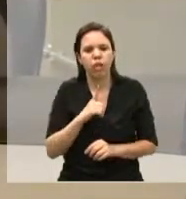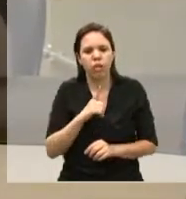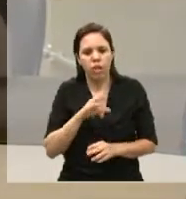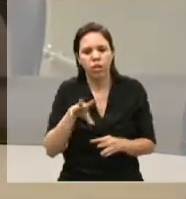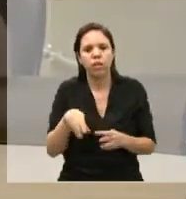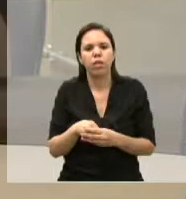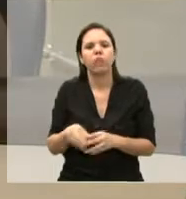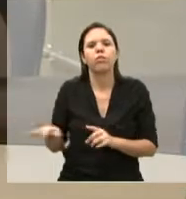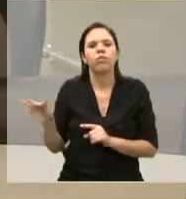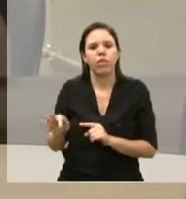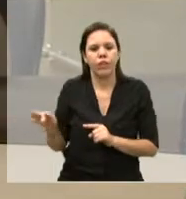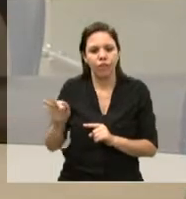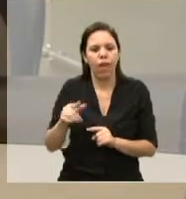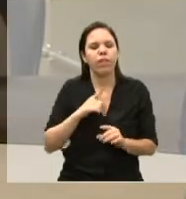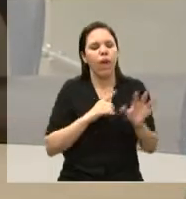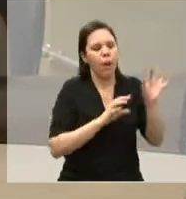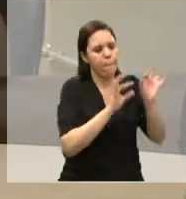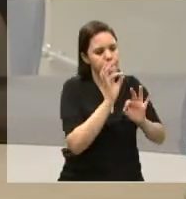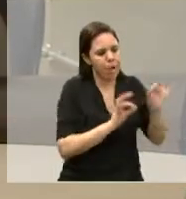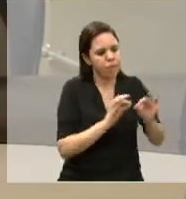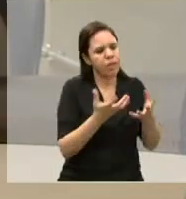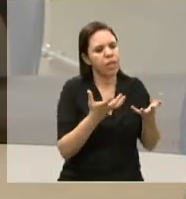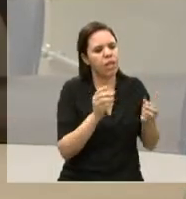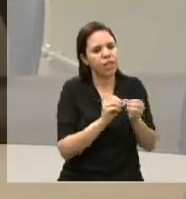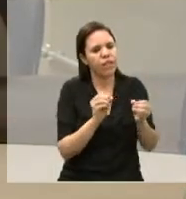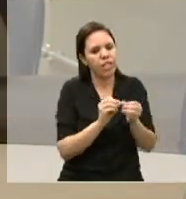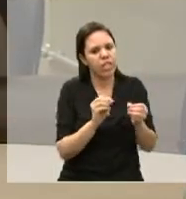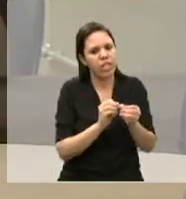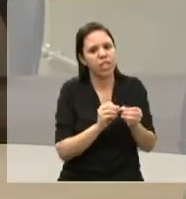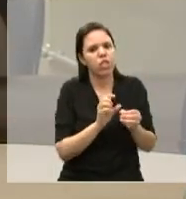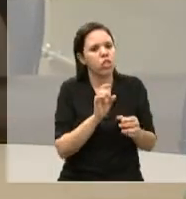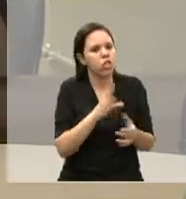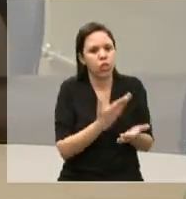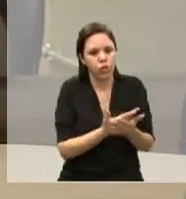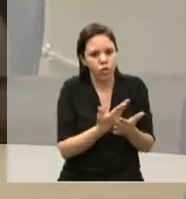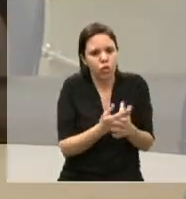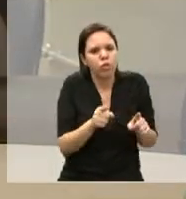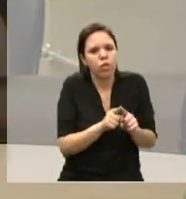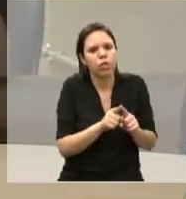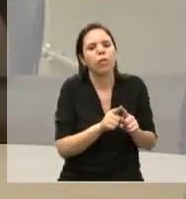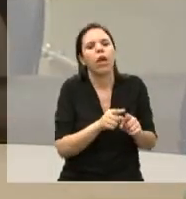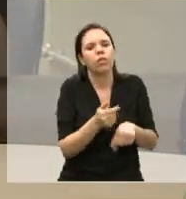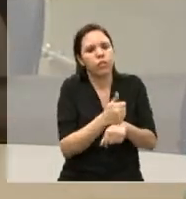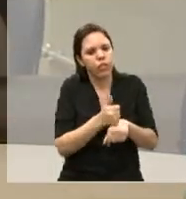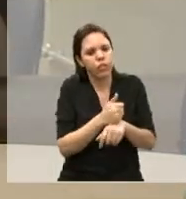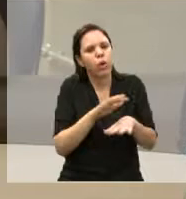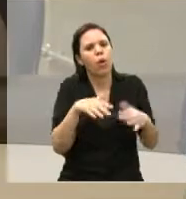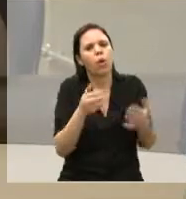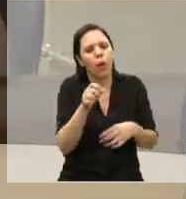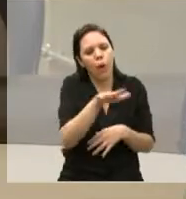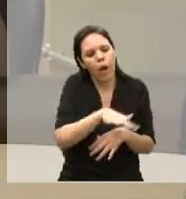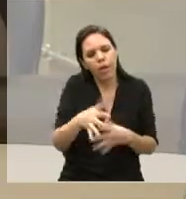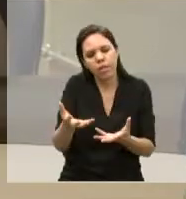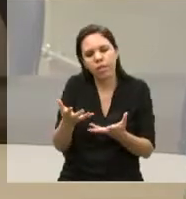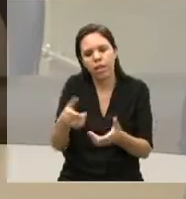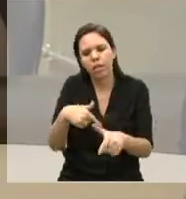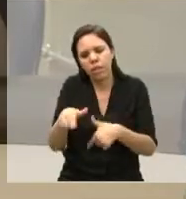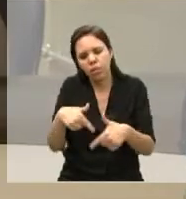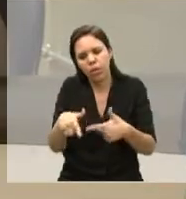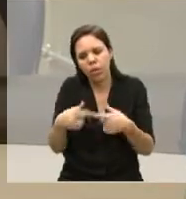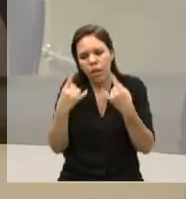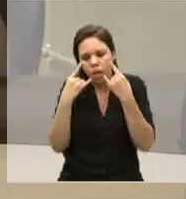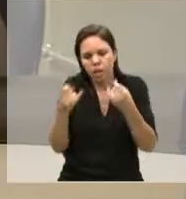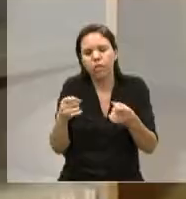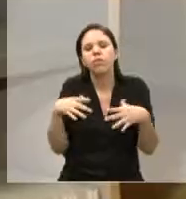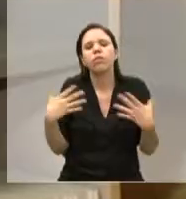dentro da universidade um planejamento que você tem que fazer, não só de estudo, mas de carreira. Que áreas que você quer trabalhar, quais são as áreas de